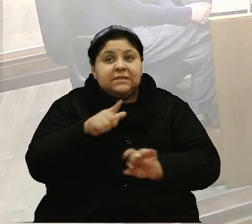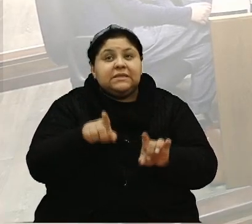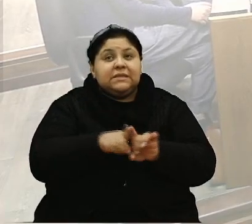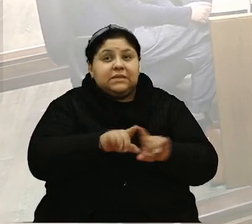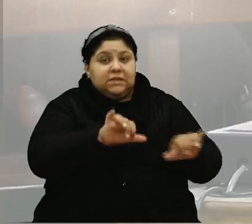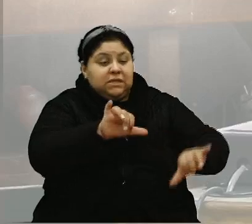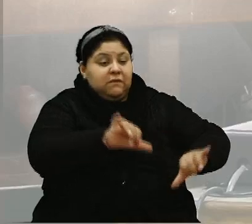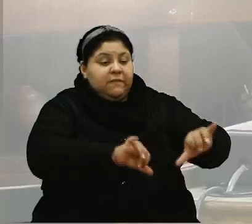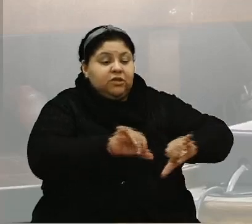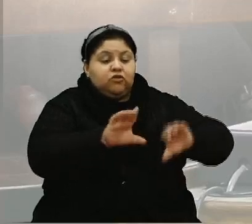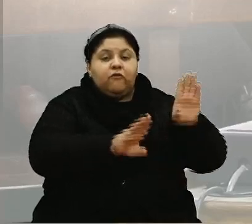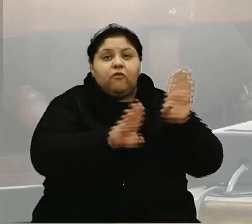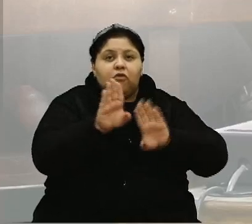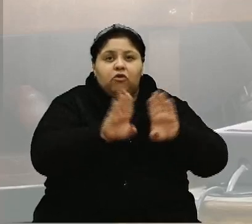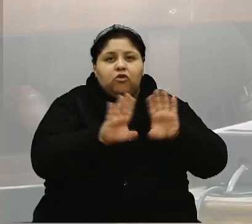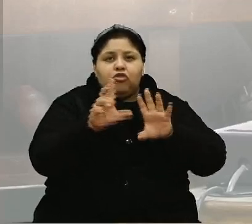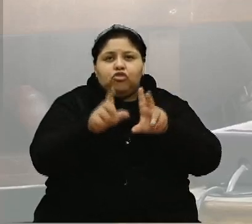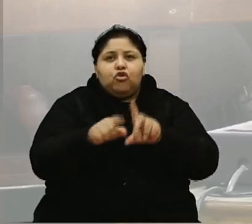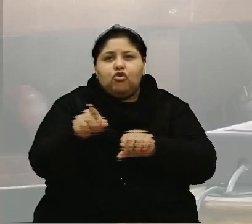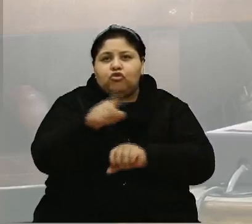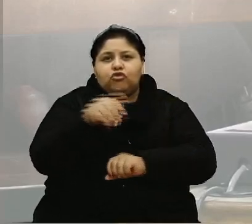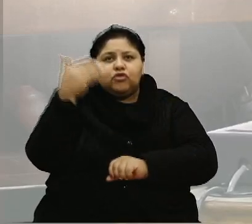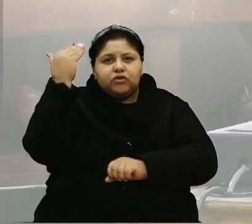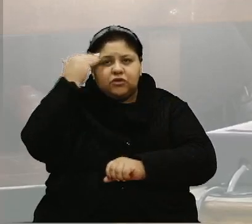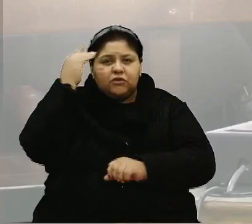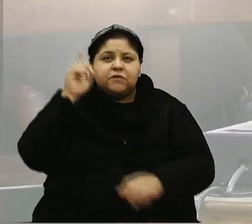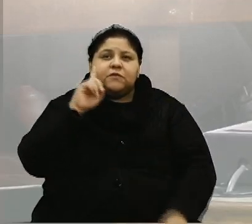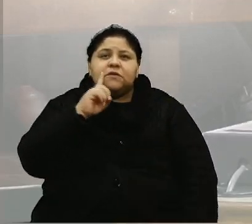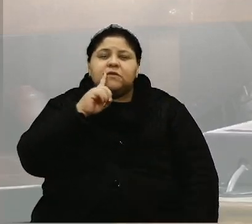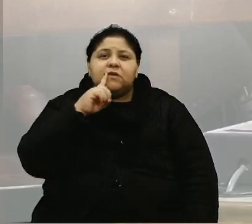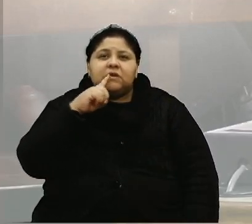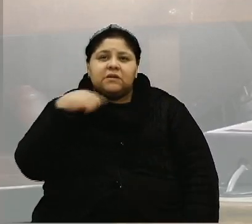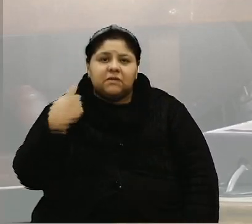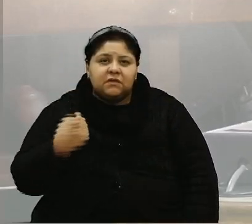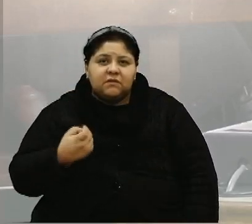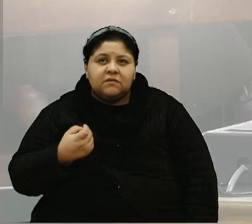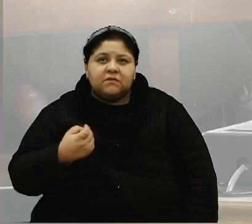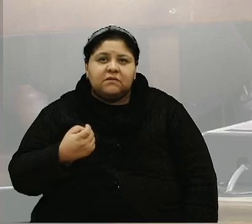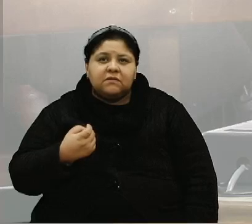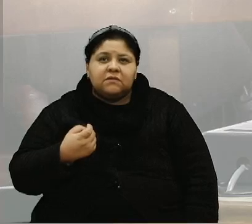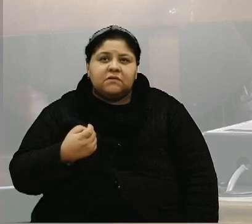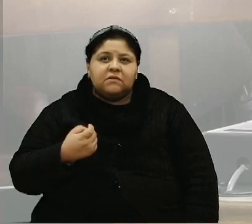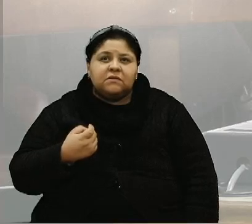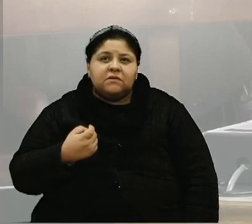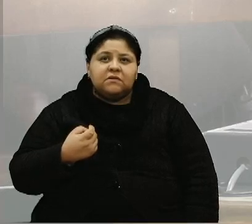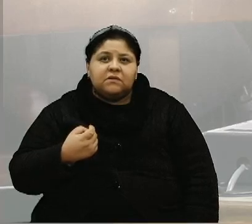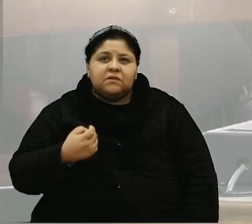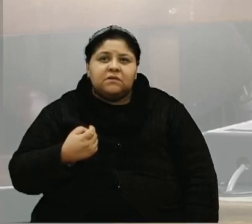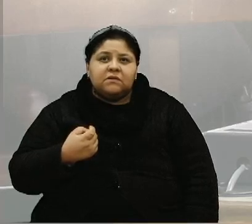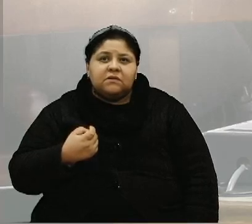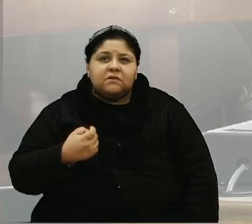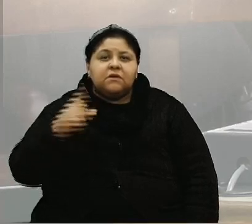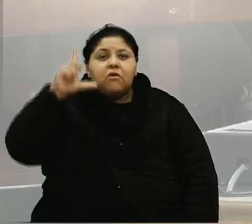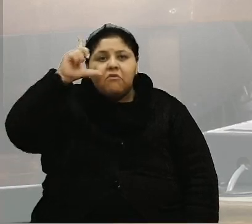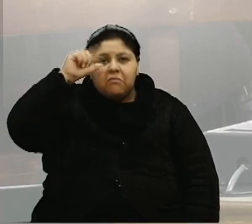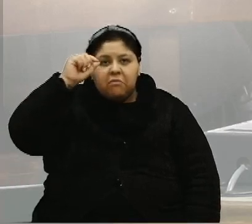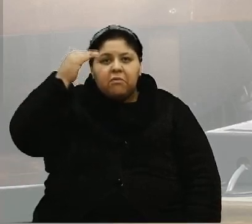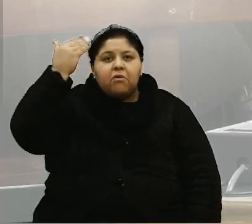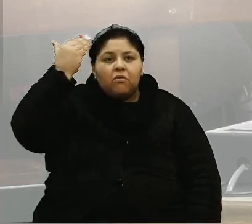a licitação. Todo mundo sabe, a Gladys sabe, Maurício Marcon, melhor dizendo, o Scalco